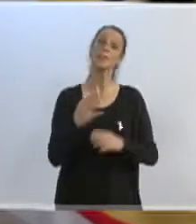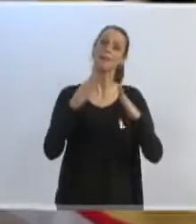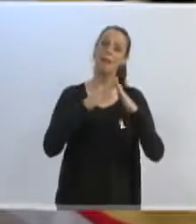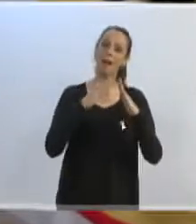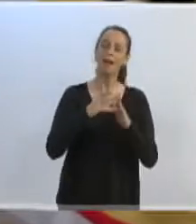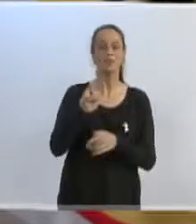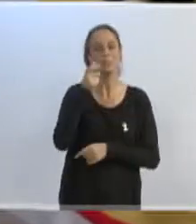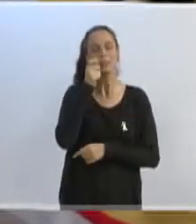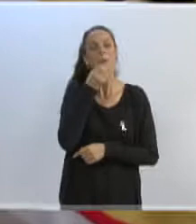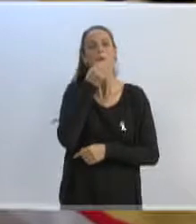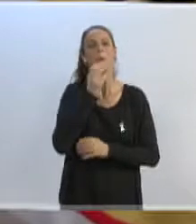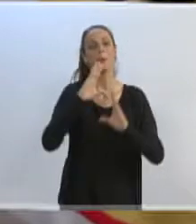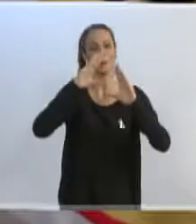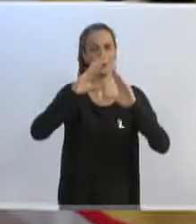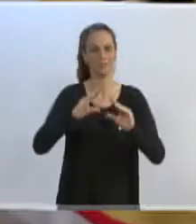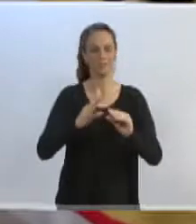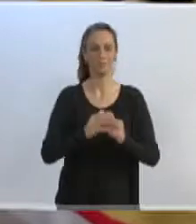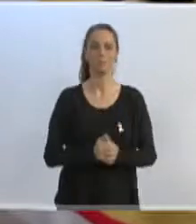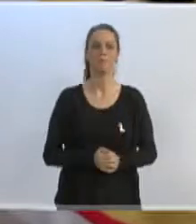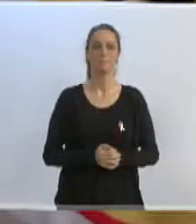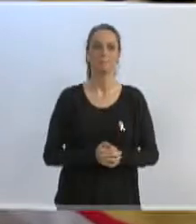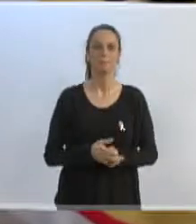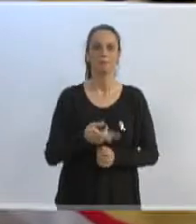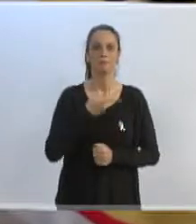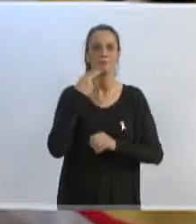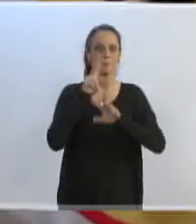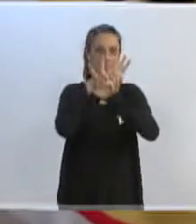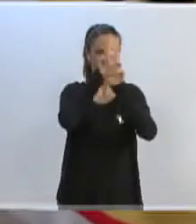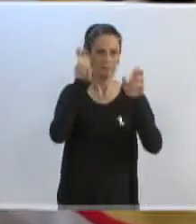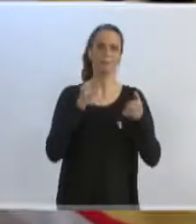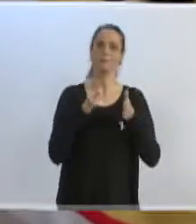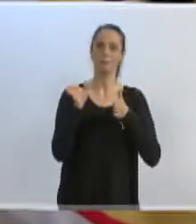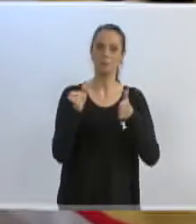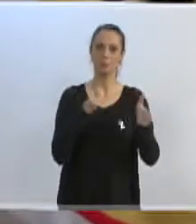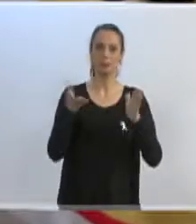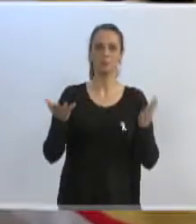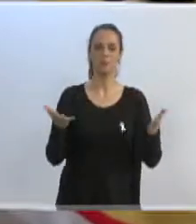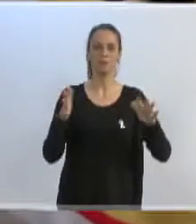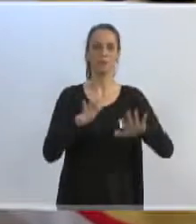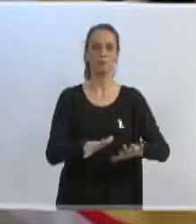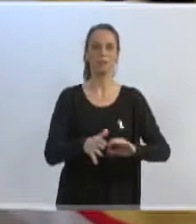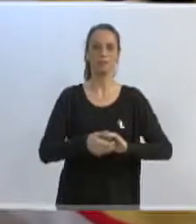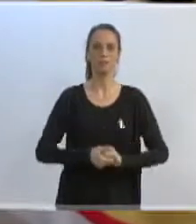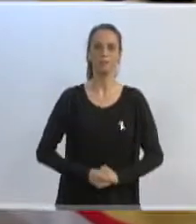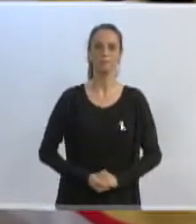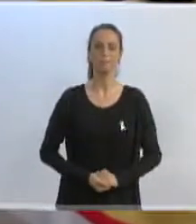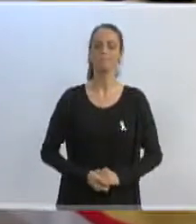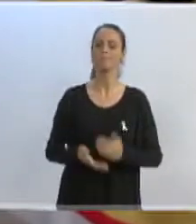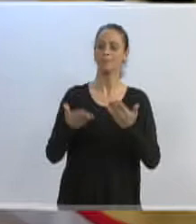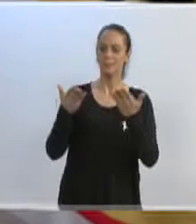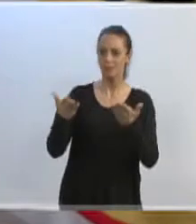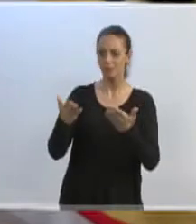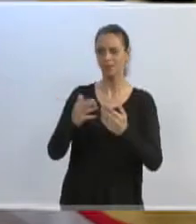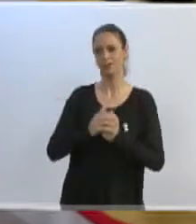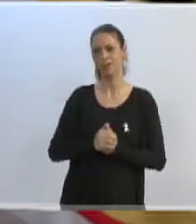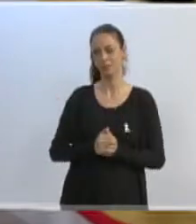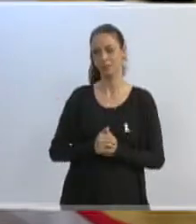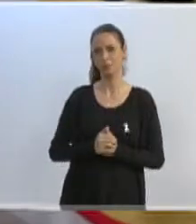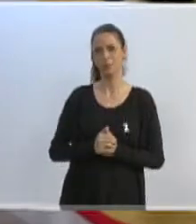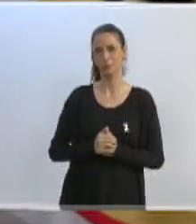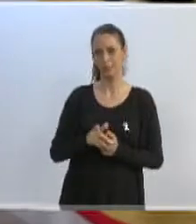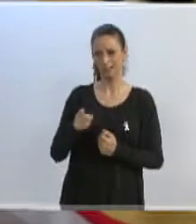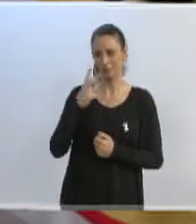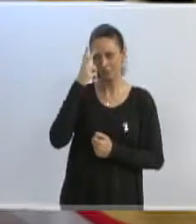uma boa noite. Para falarmos sobre acessibilidade e inclusão, eu quero dizer, Gilberto, que do sábado nós